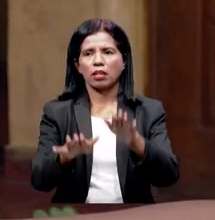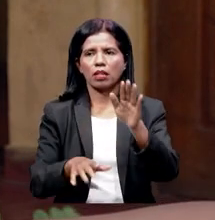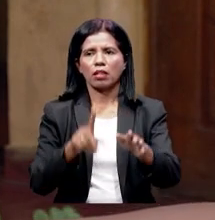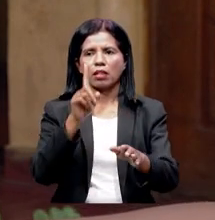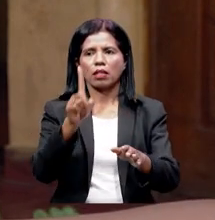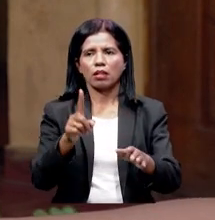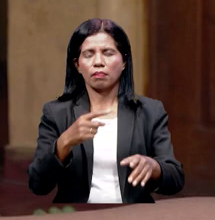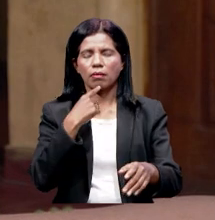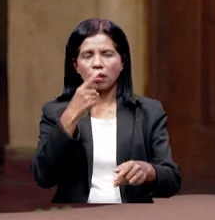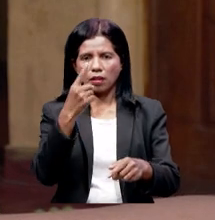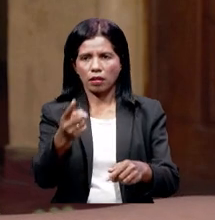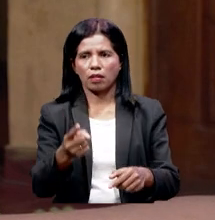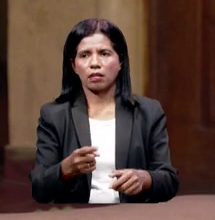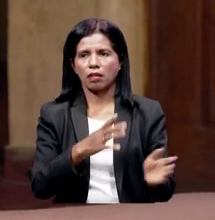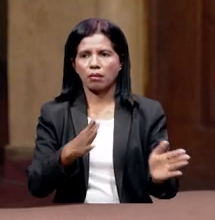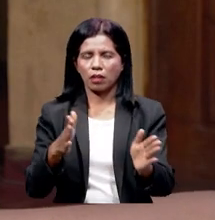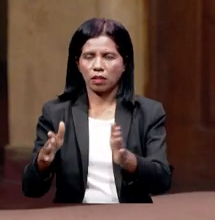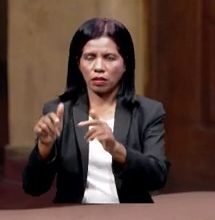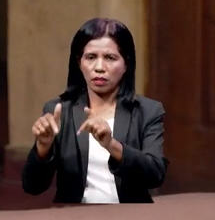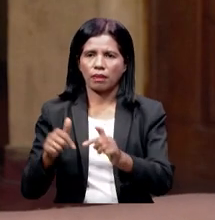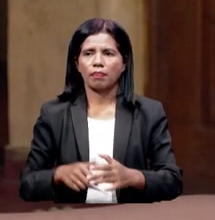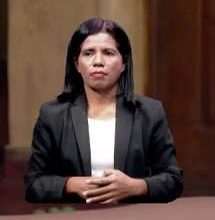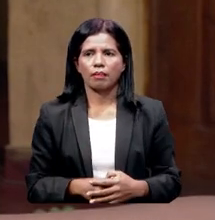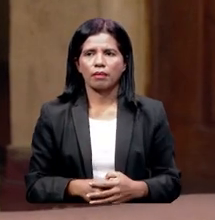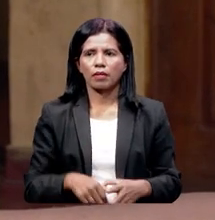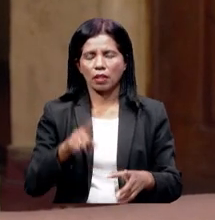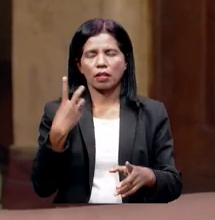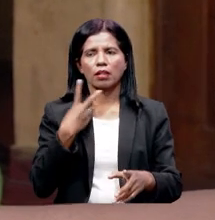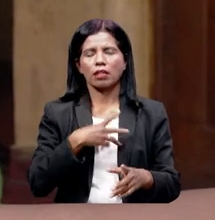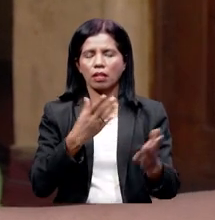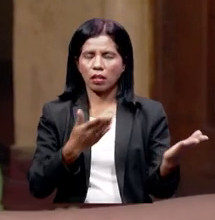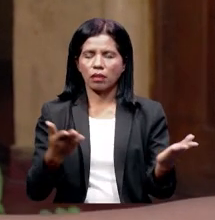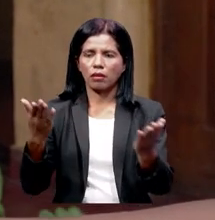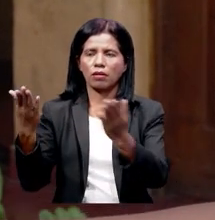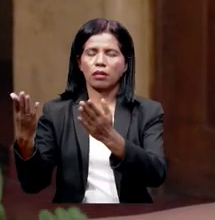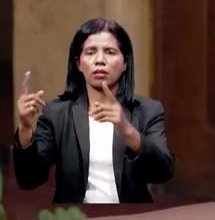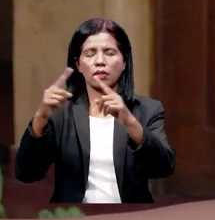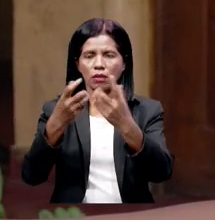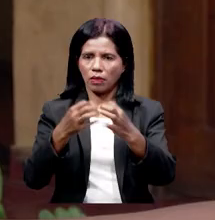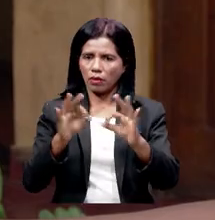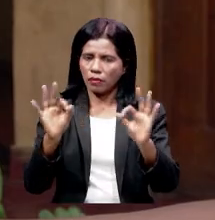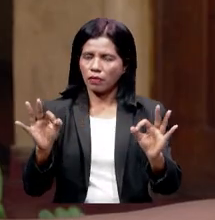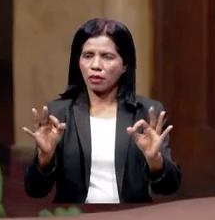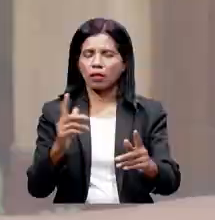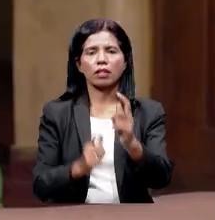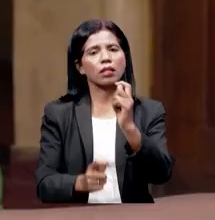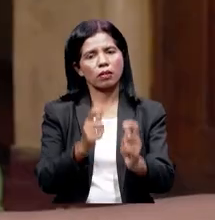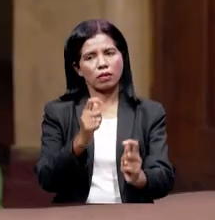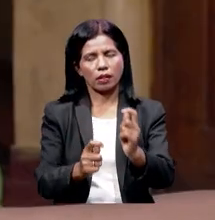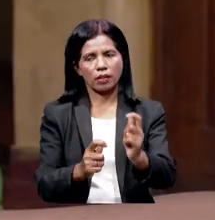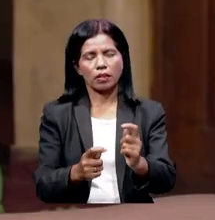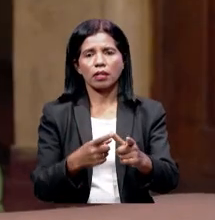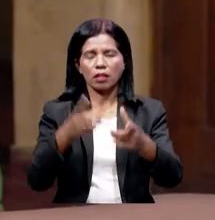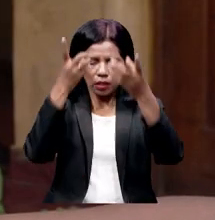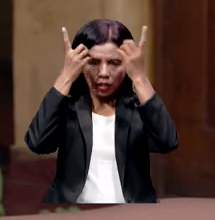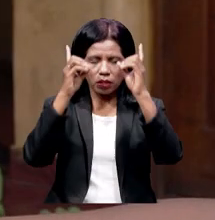rasik bahatam ba proses ida ne antam ida ita konsege hori tore mata iha tribunal desizang